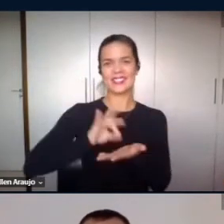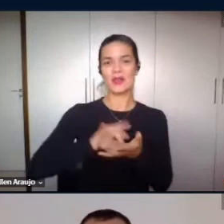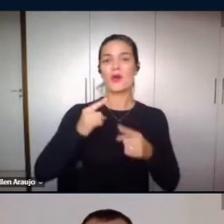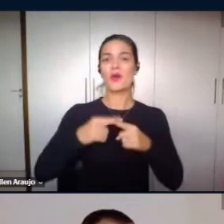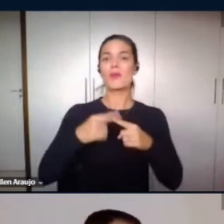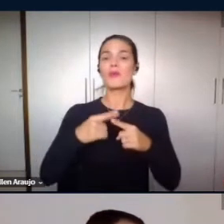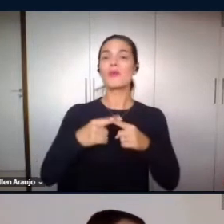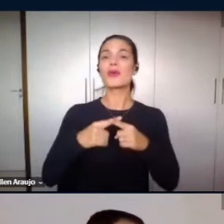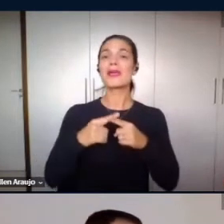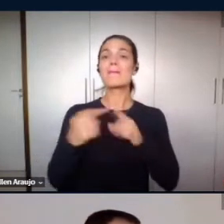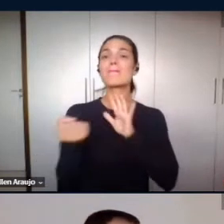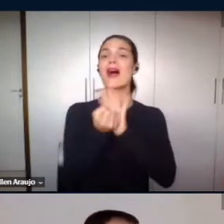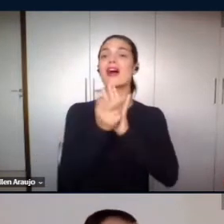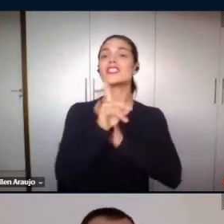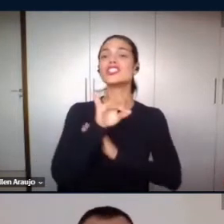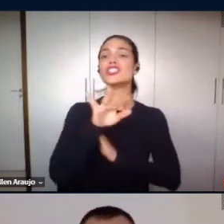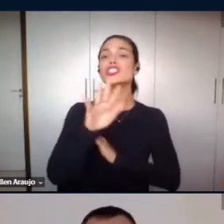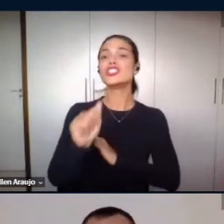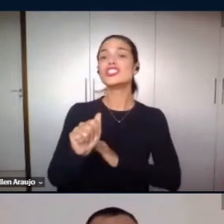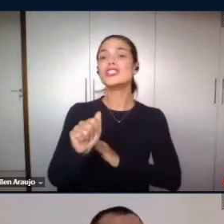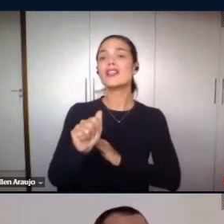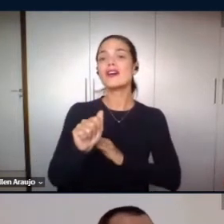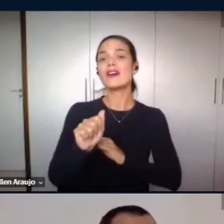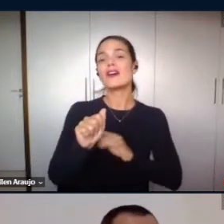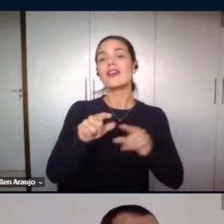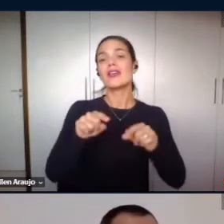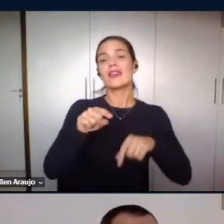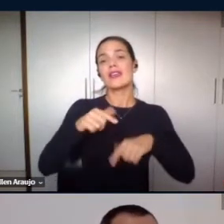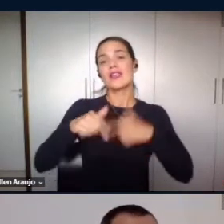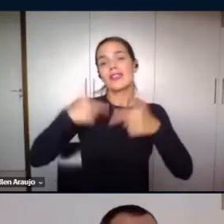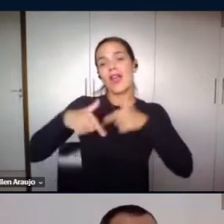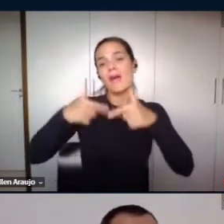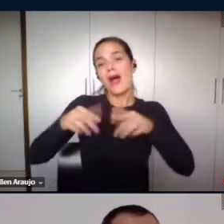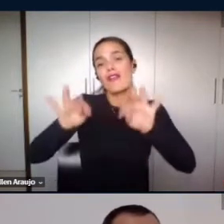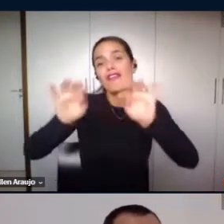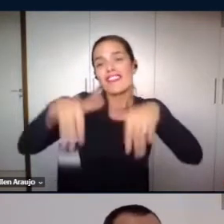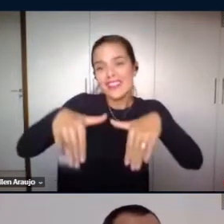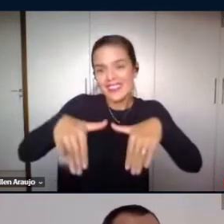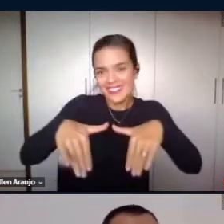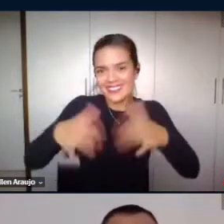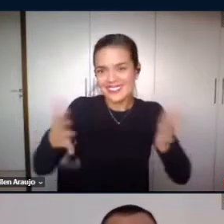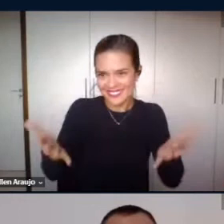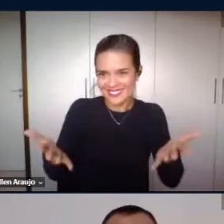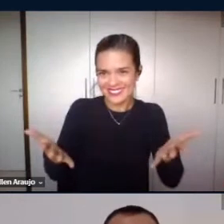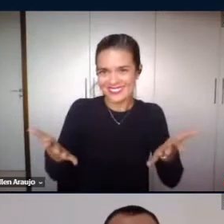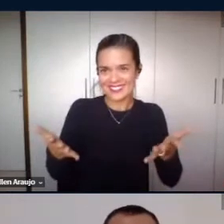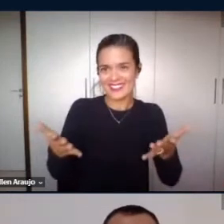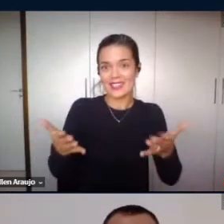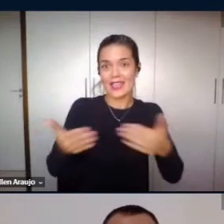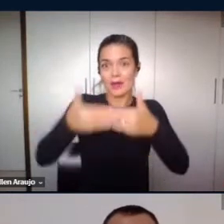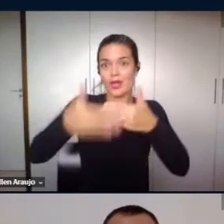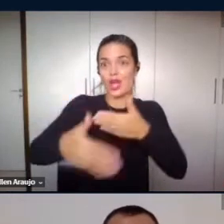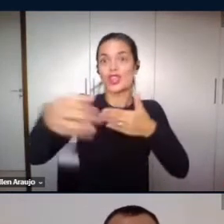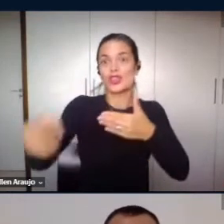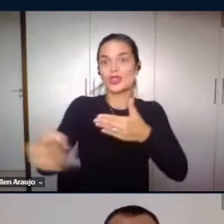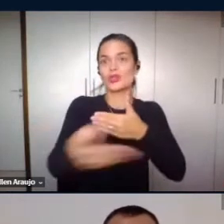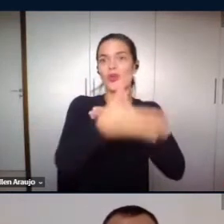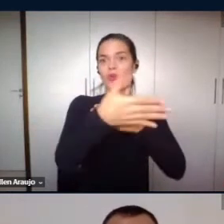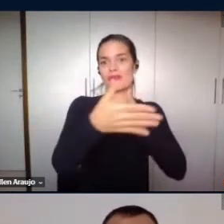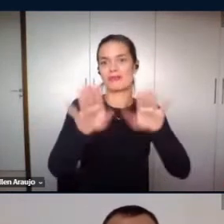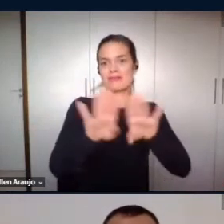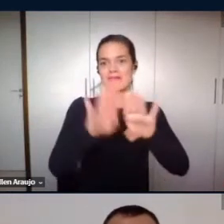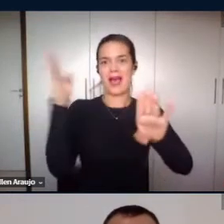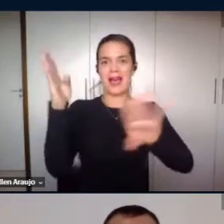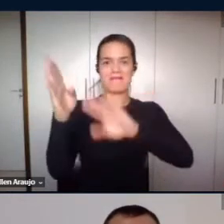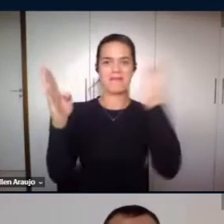é o dia em que se fecha um ciclo, né? Em que se termina um ciclo e novas portas vão se abrir